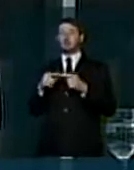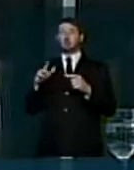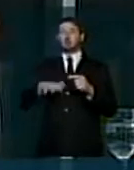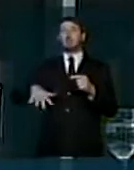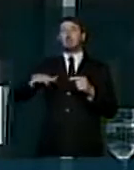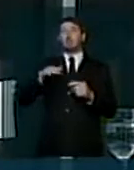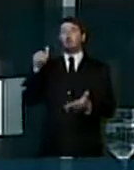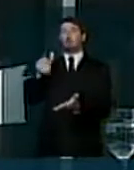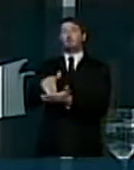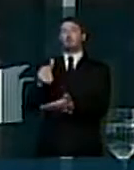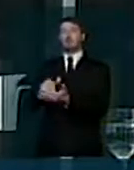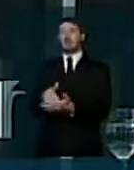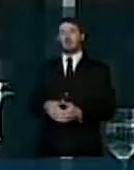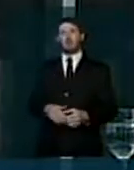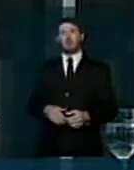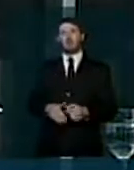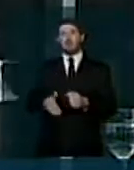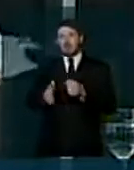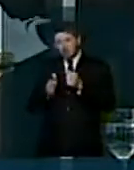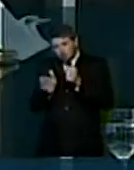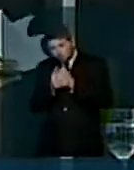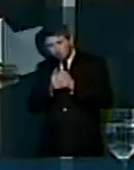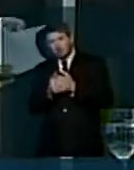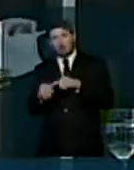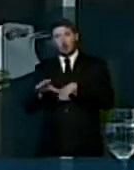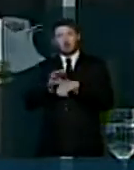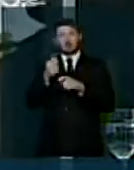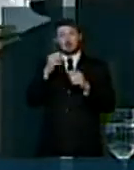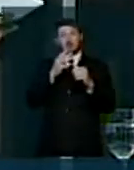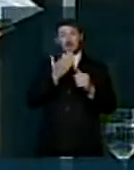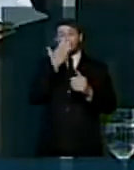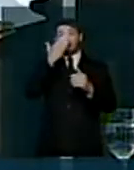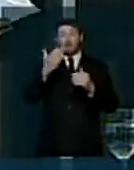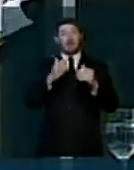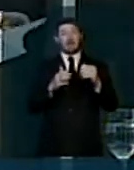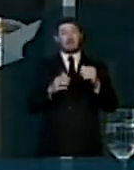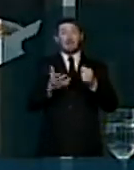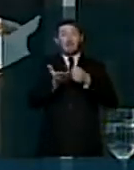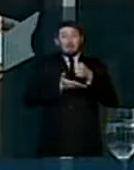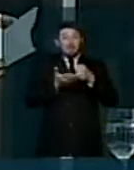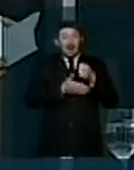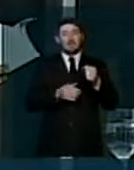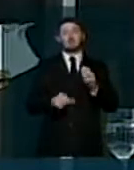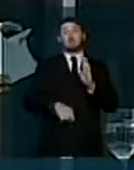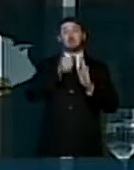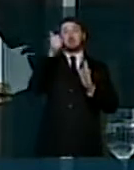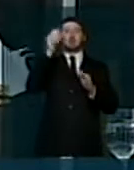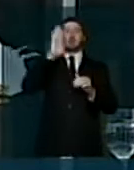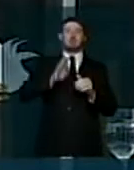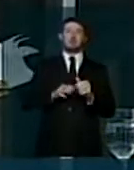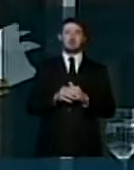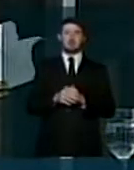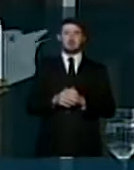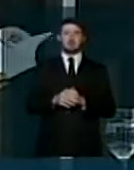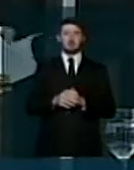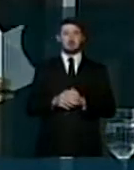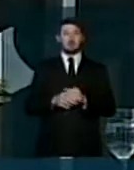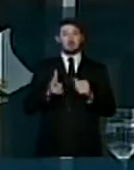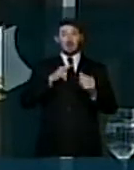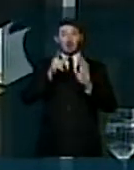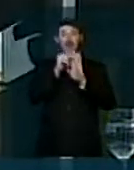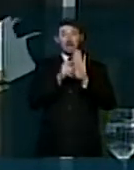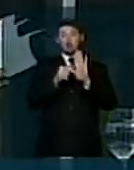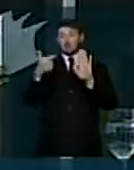lá no final, no fundo da Constituição. Deveria estar aqui nos princípios fundamentais da República, deveria estar aqui no